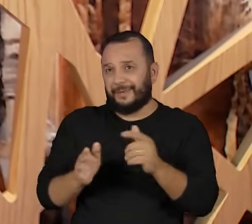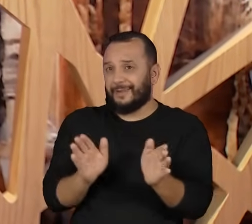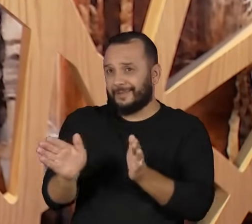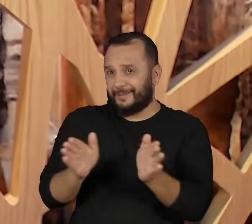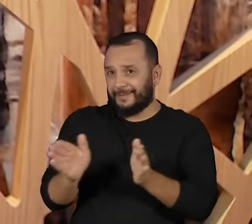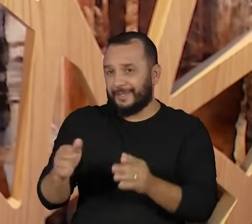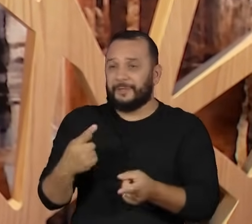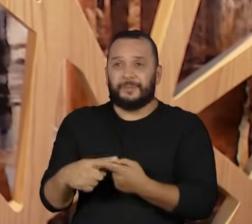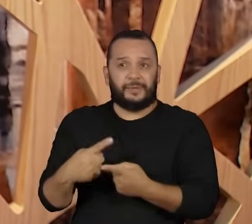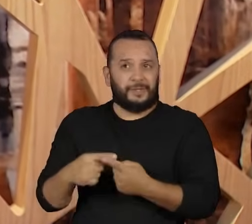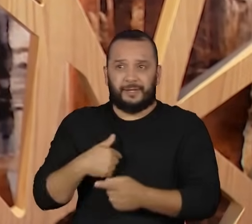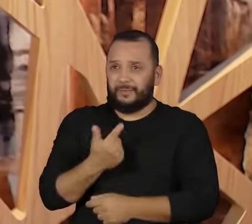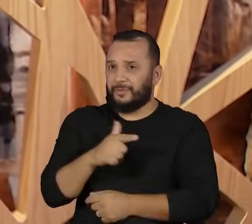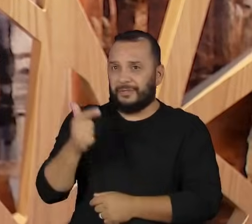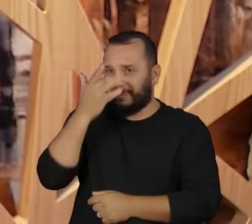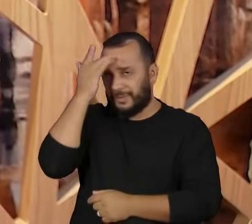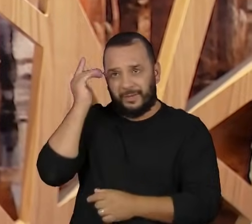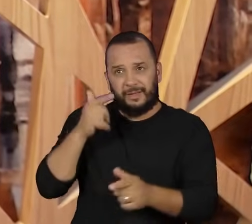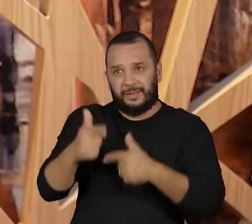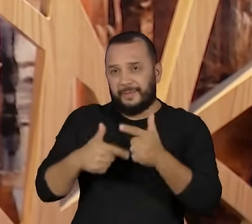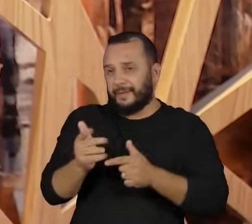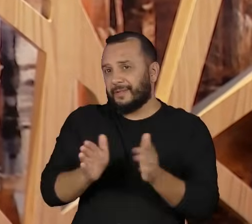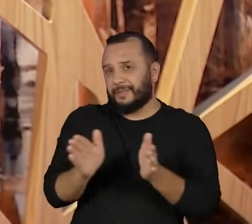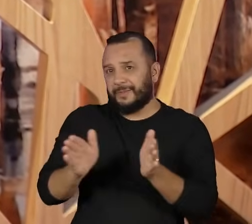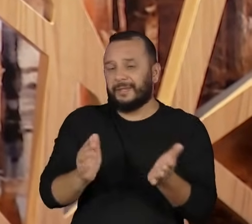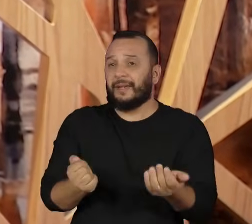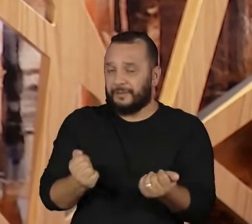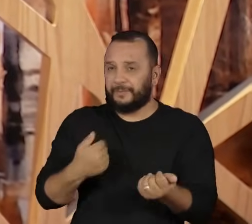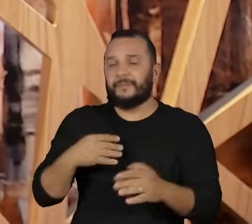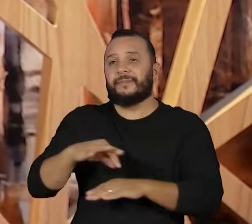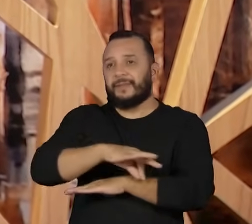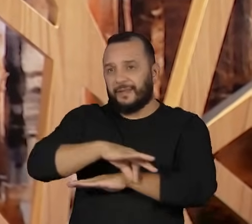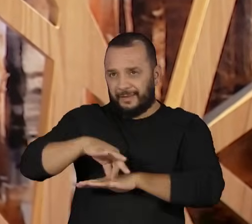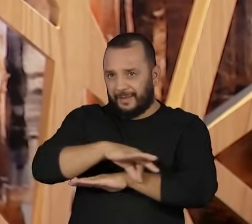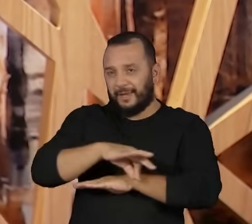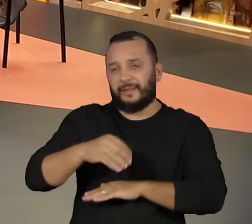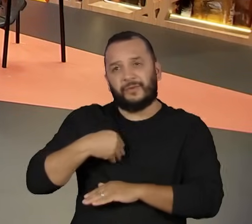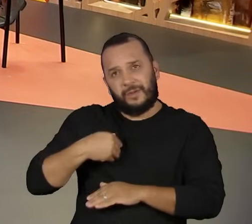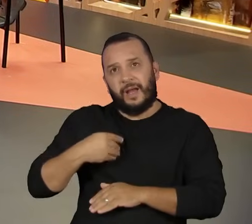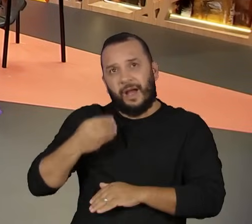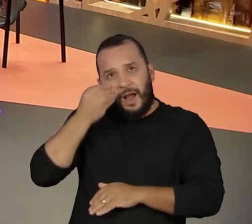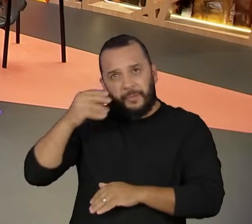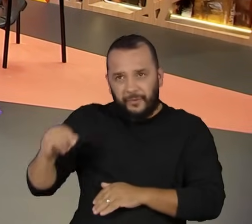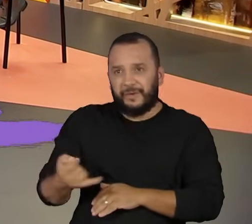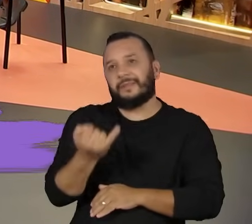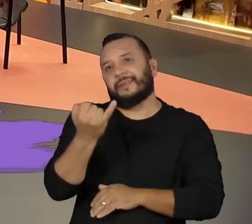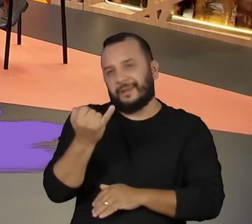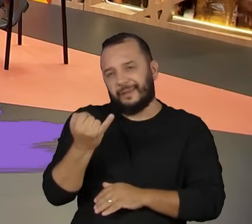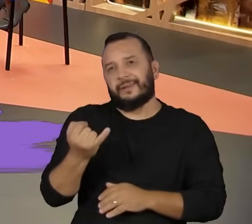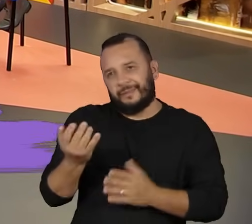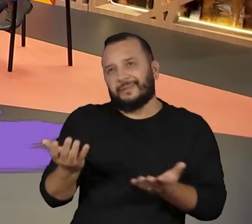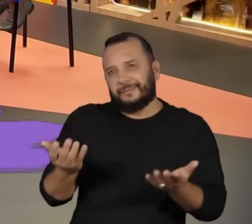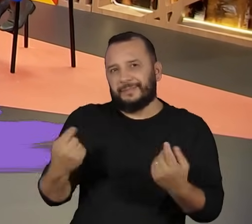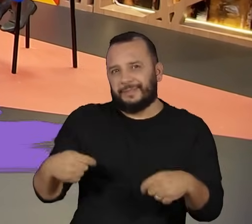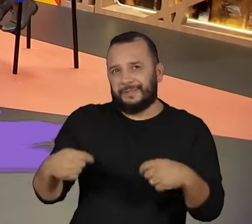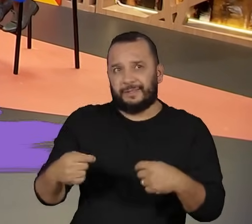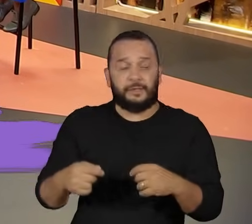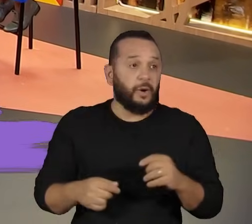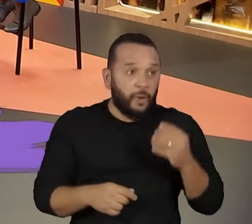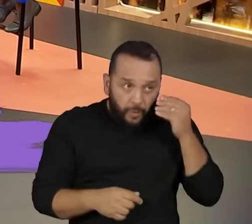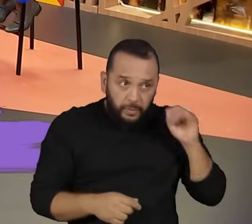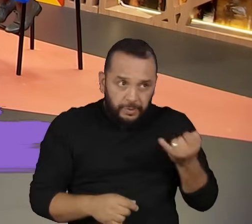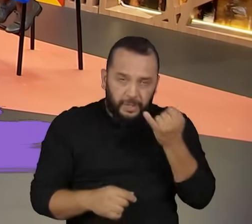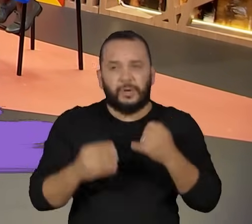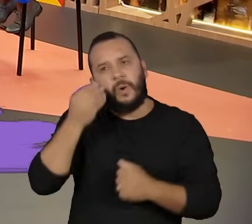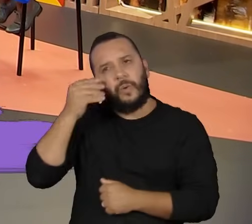não existia quase ninguém trabalhando com isso na época. Ou seja, o arquiteto tem que aproveitar os nichos também que existem. É uma oportunidade que vem também. Que precisa acontecer.